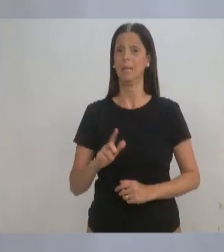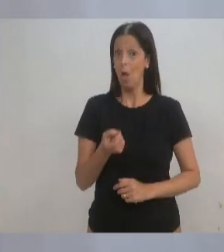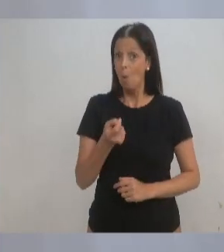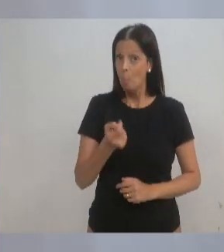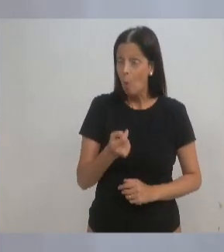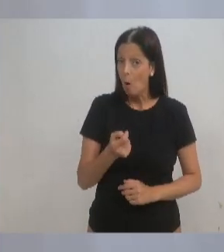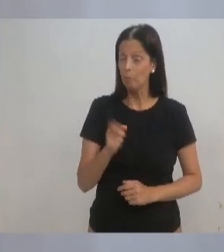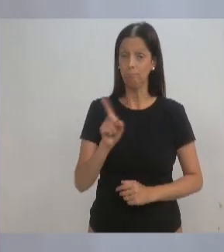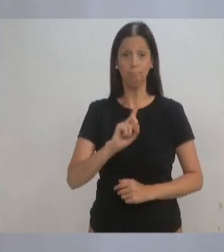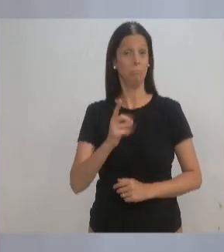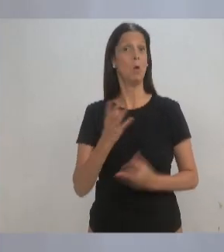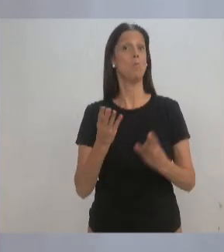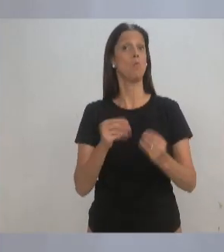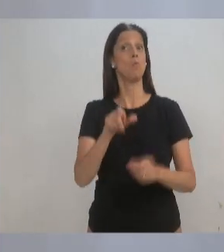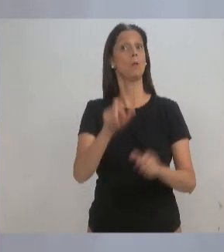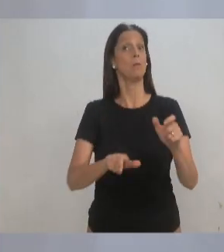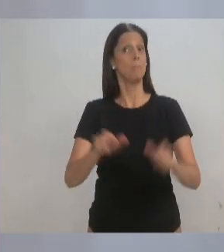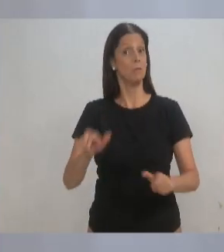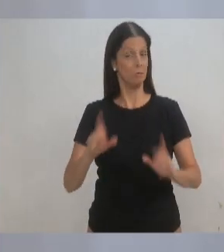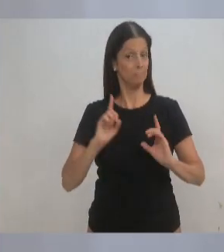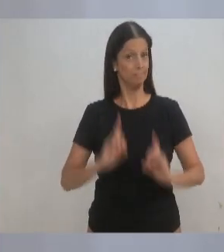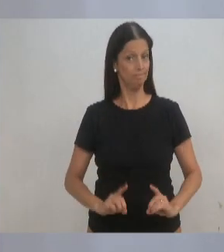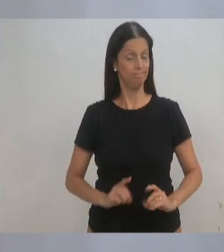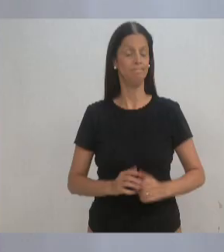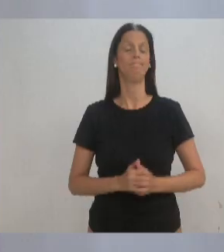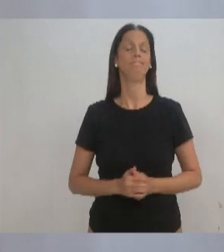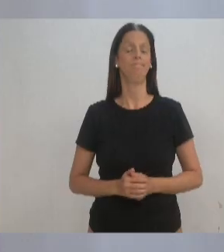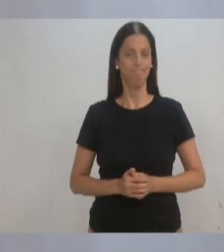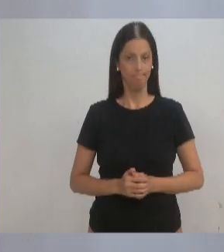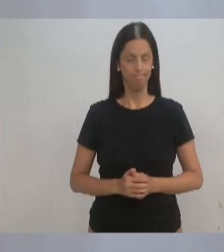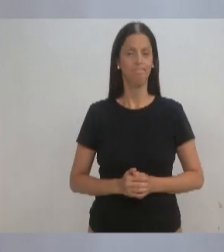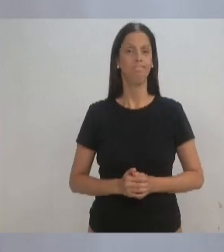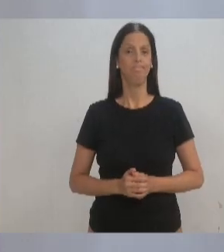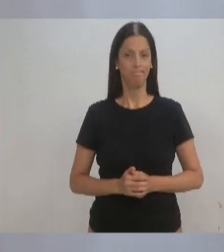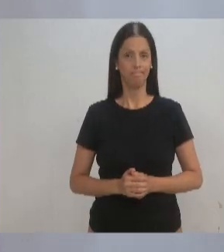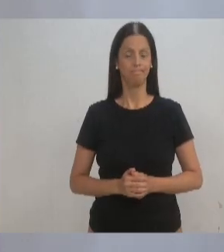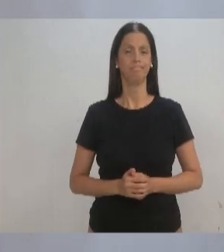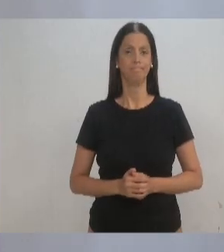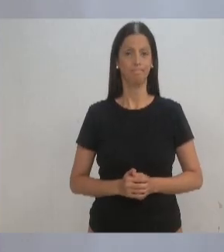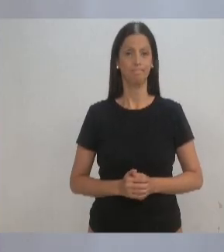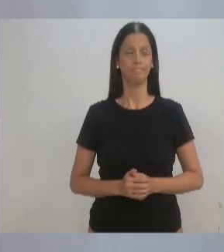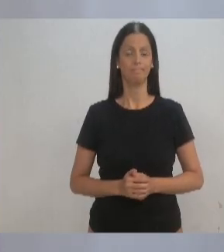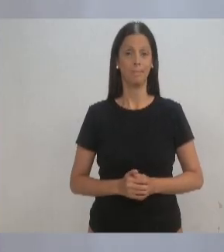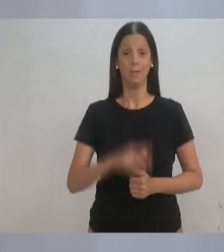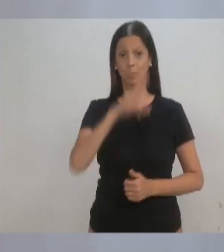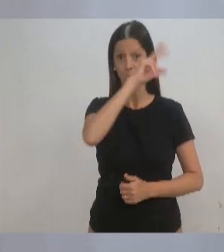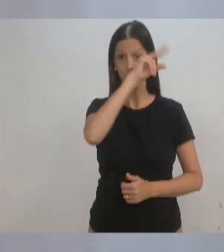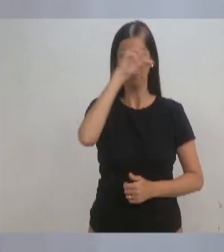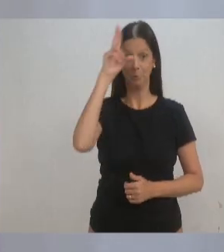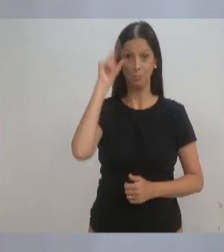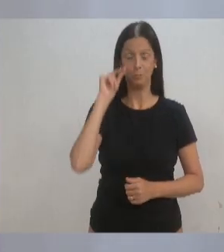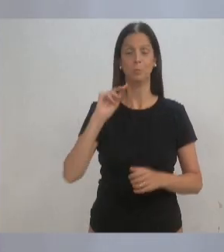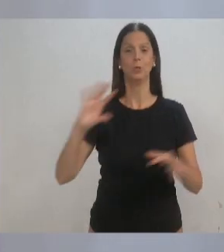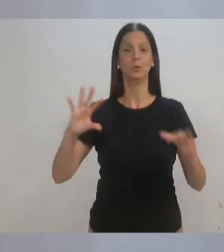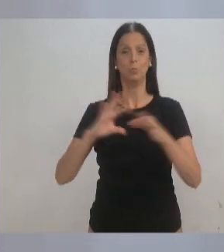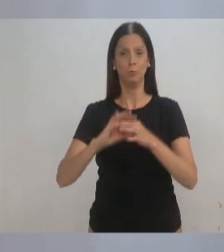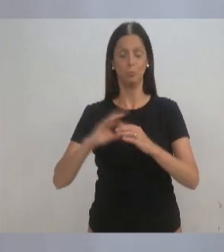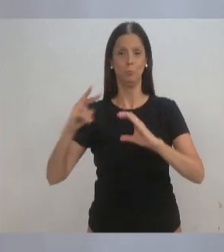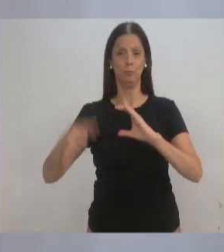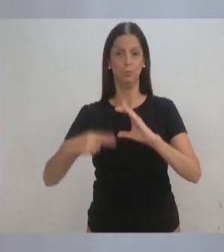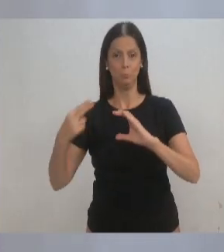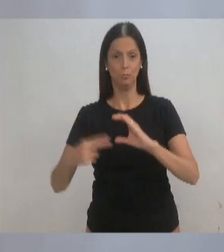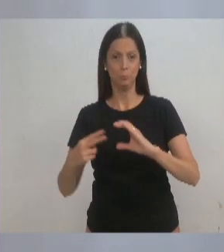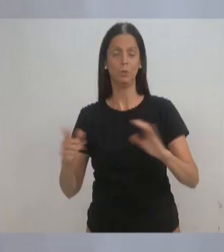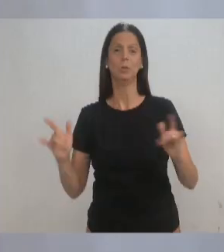E trabalhando em cima de pautas como essa, demonstram que o Poder Executivo, o Poder Legislativo, as